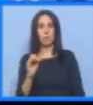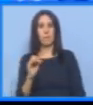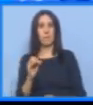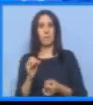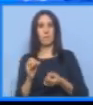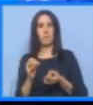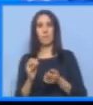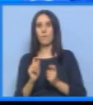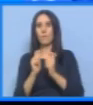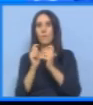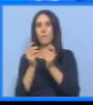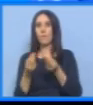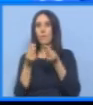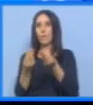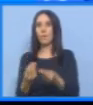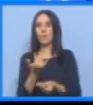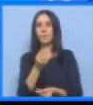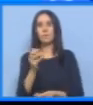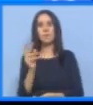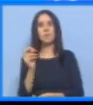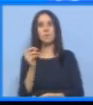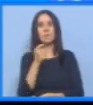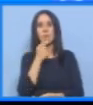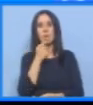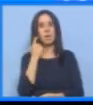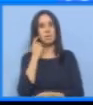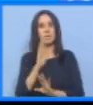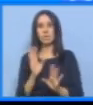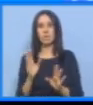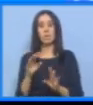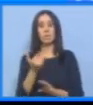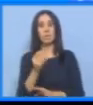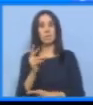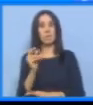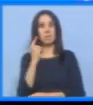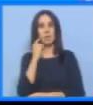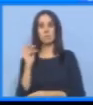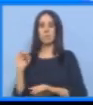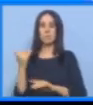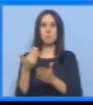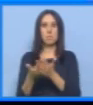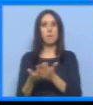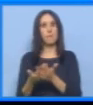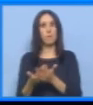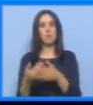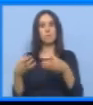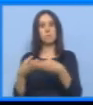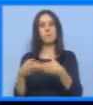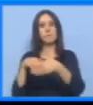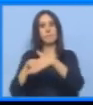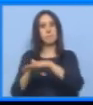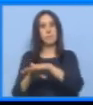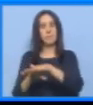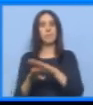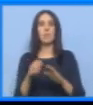em 2013, só 2013. 2013 para cá esteve ali congelada na congregação